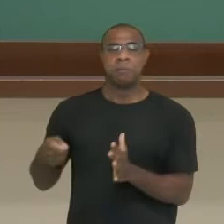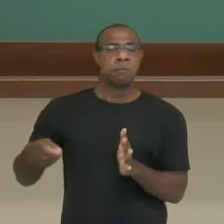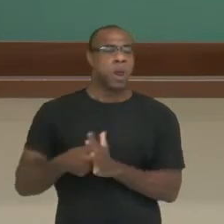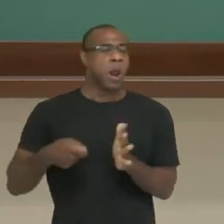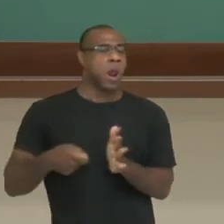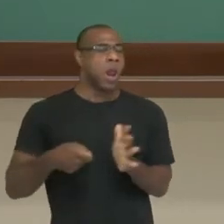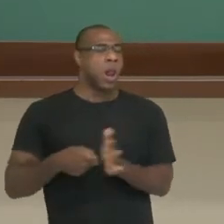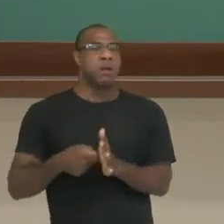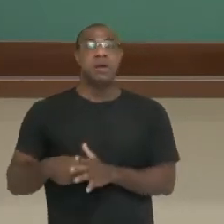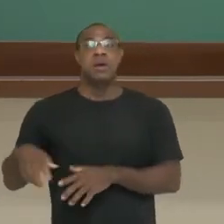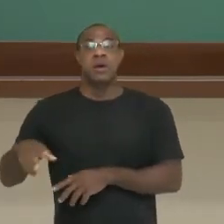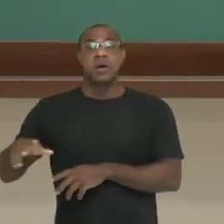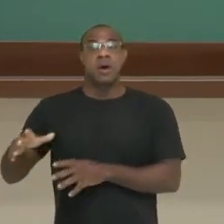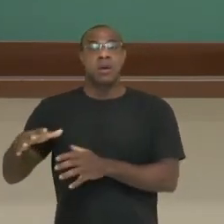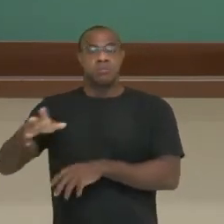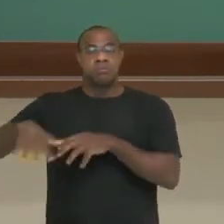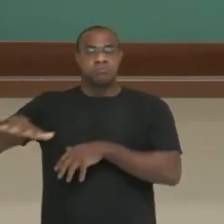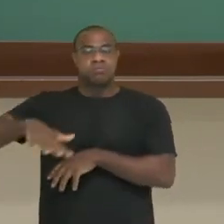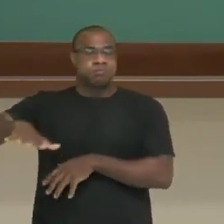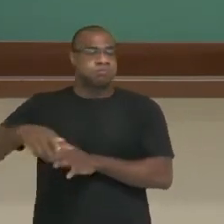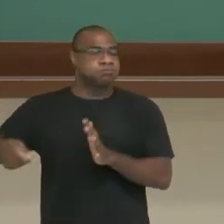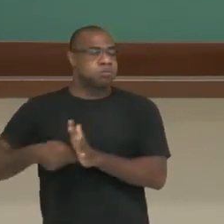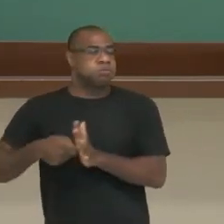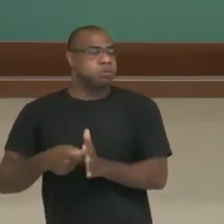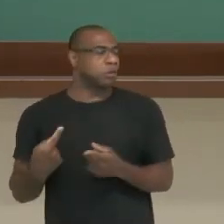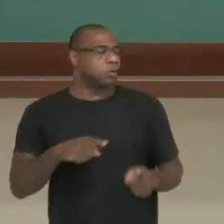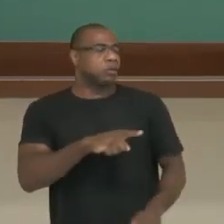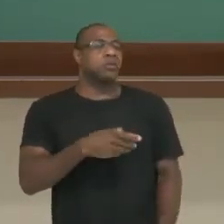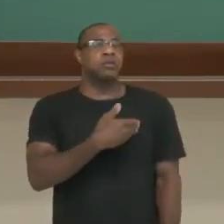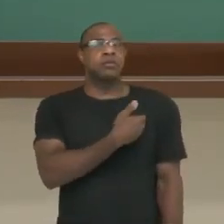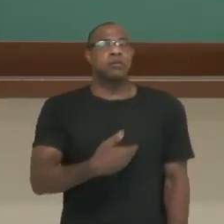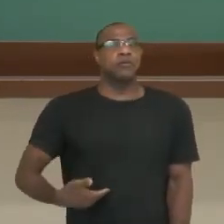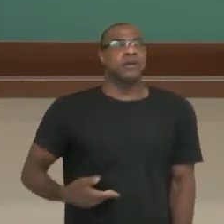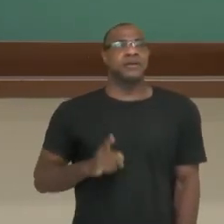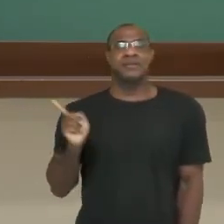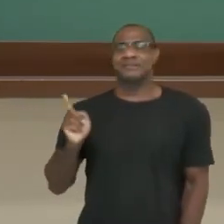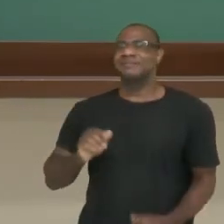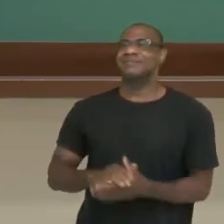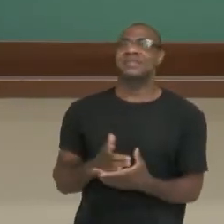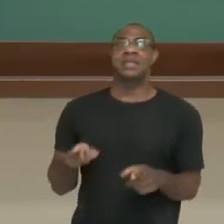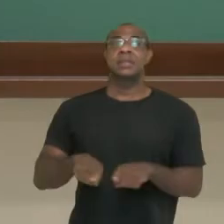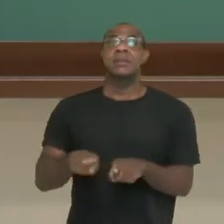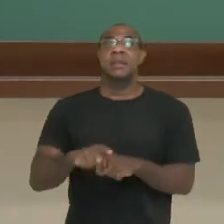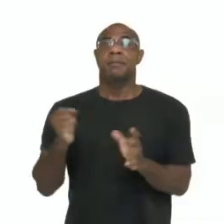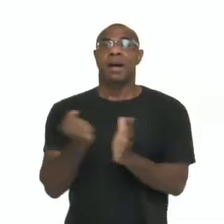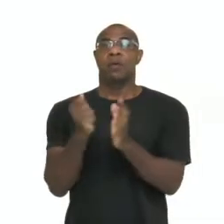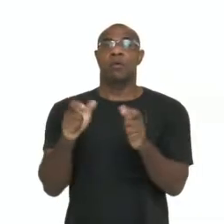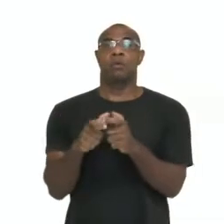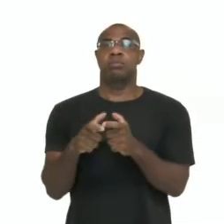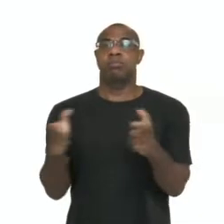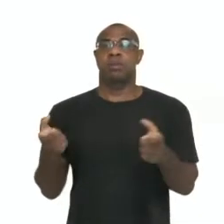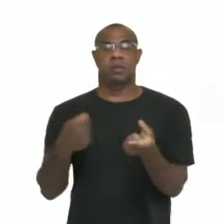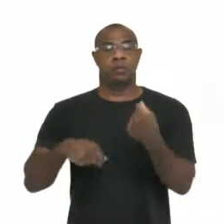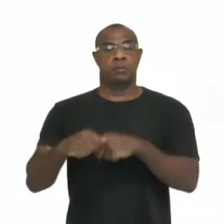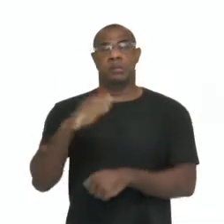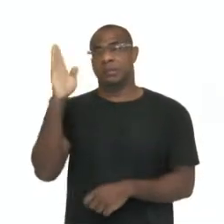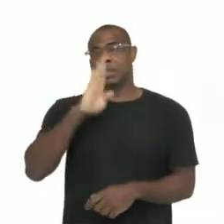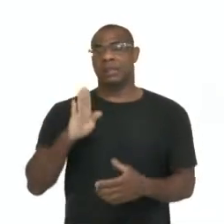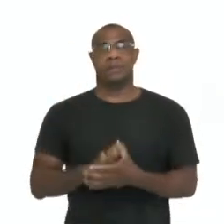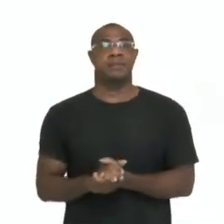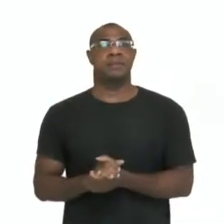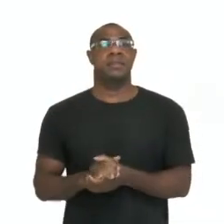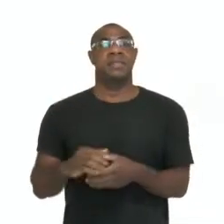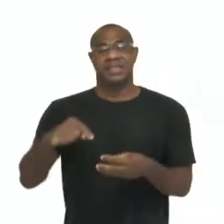os subversivos, também marcou esse milagre econômico, esse grande crescimento da economia brasileira. Três